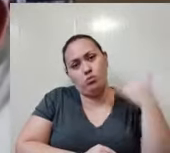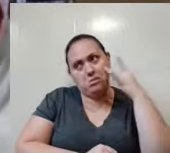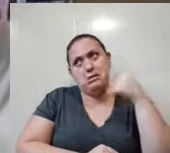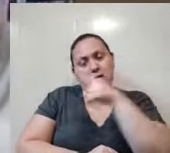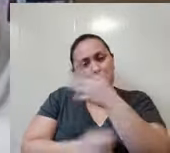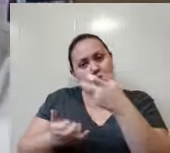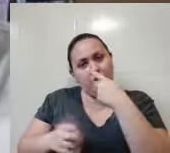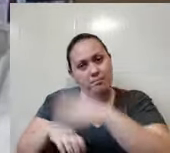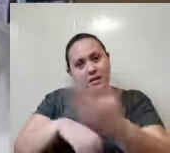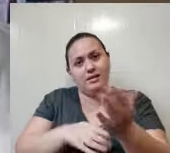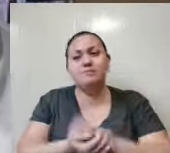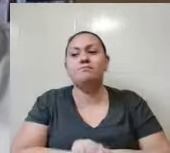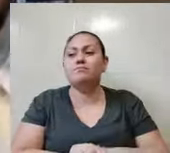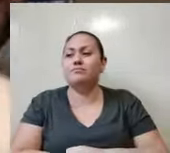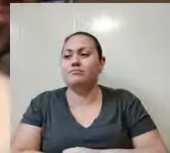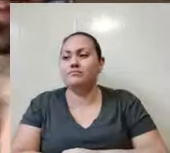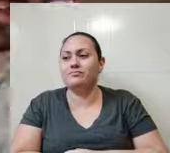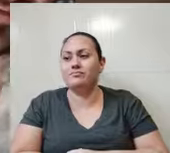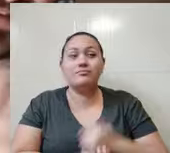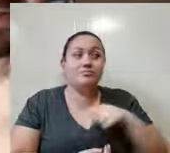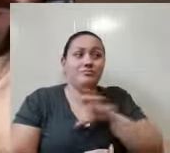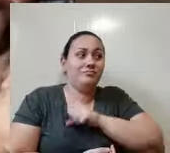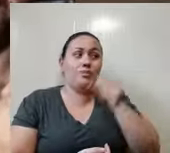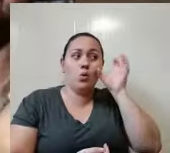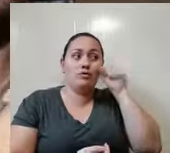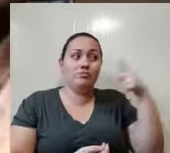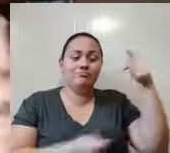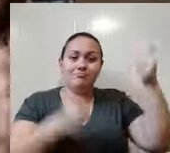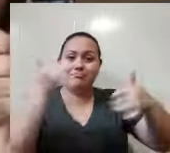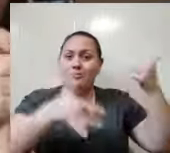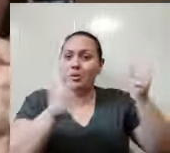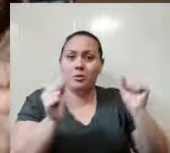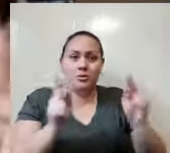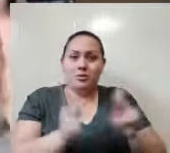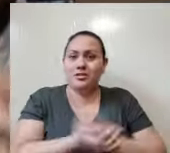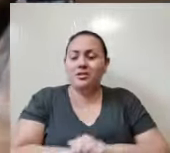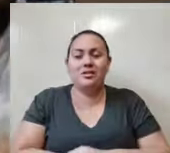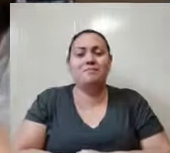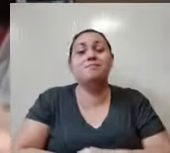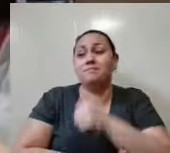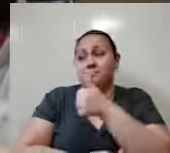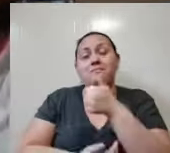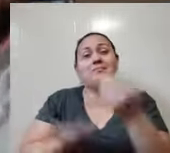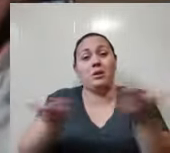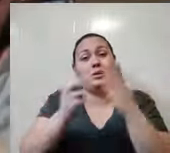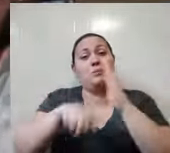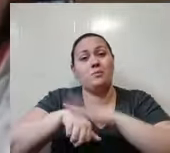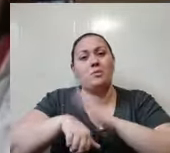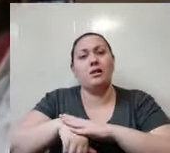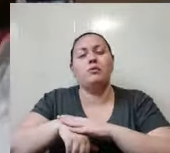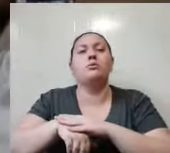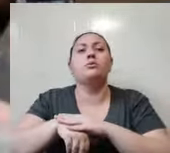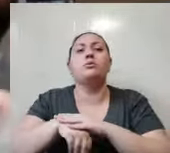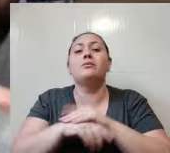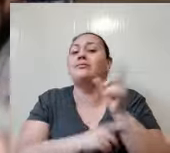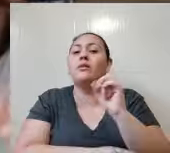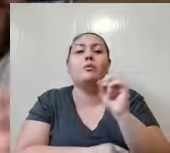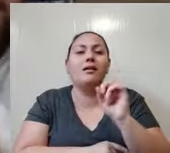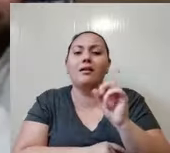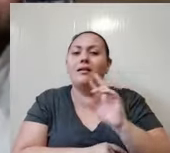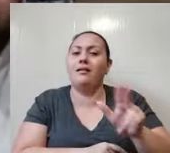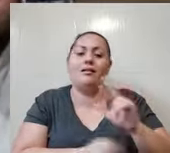que eu acho que é uma coisa super importante, por último pra mim, né, que talvez a Camila queira comentar. Tô adorando escutar, por favor, segue falando.